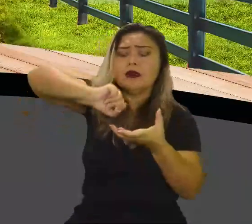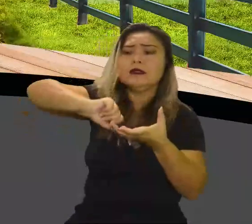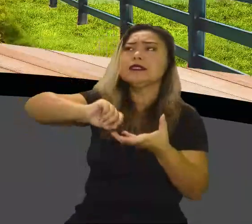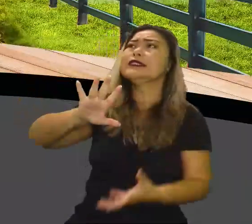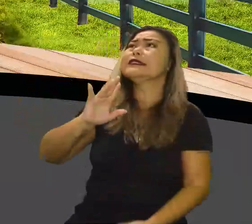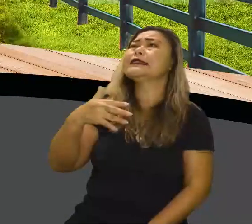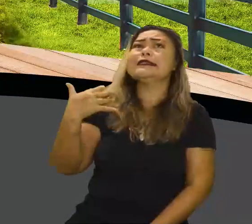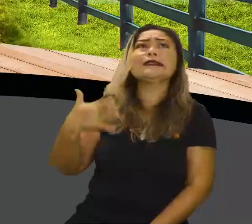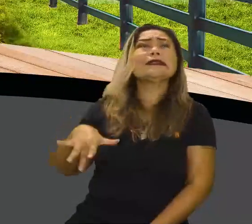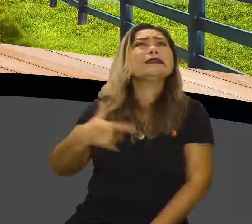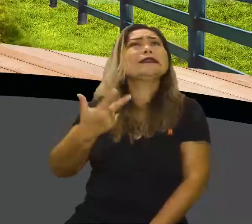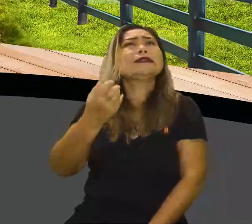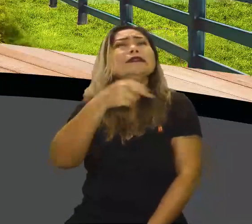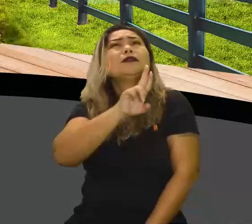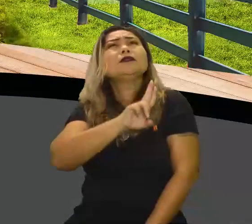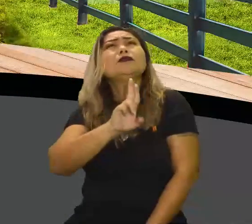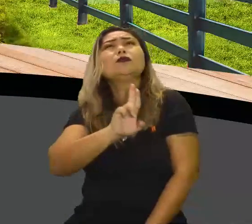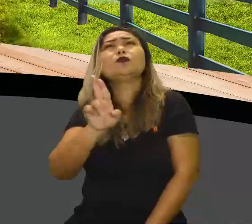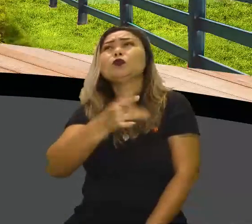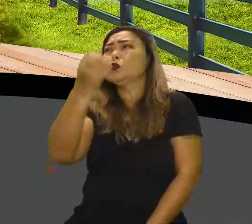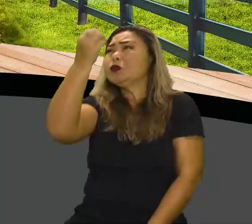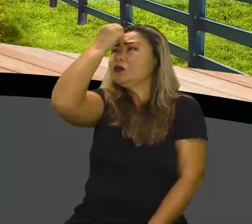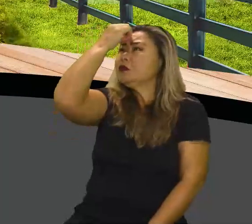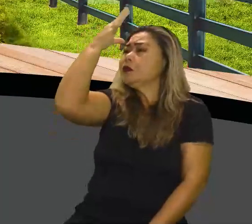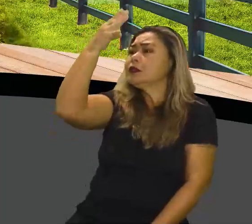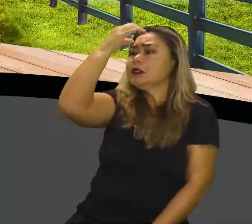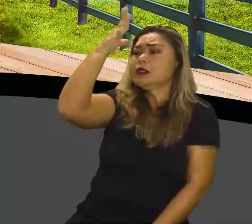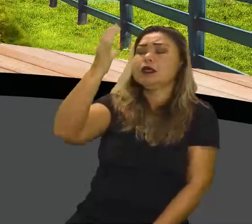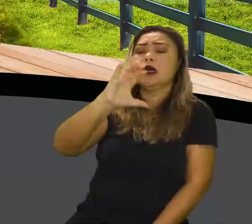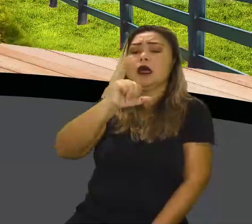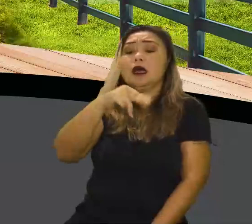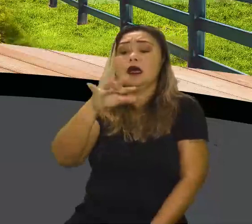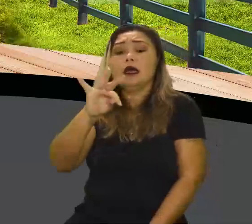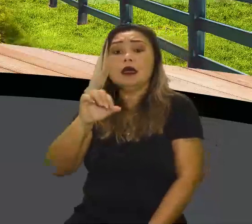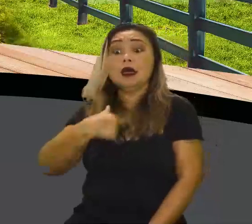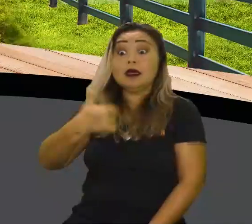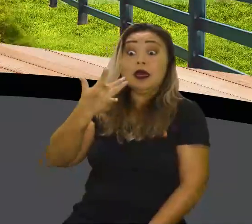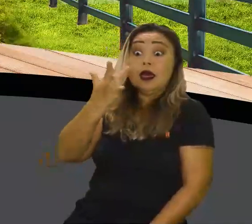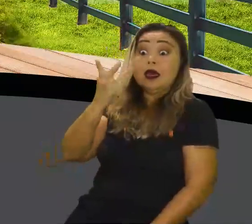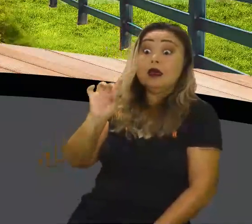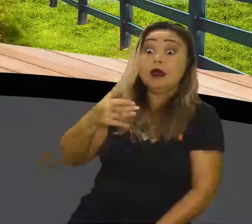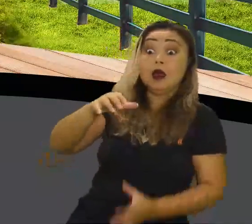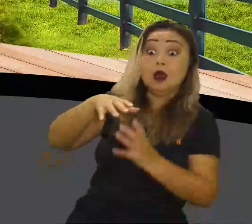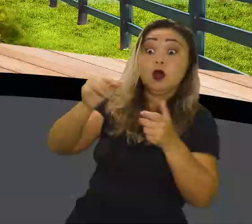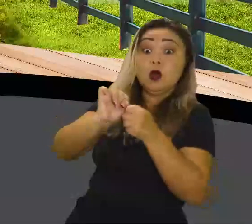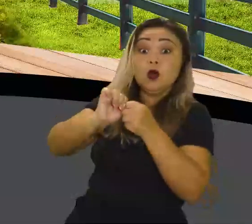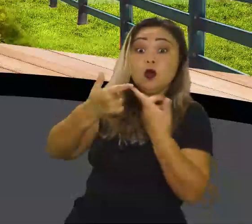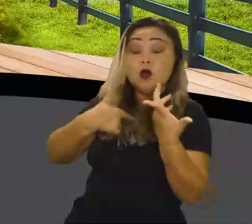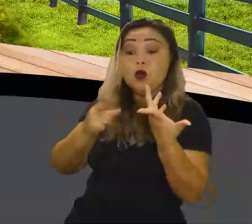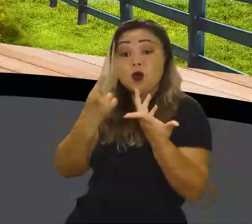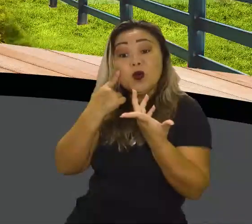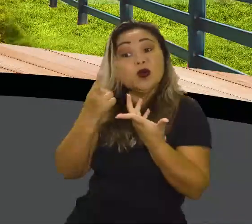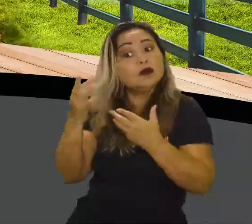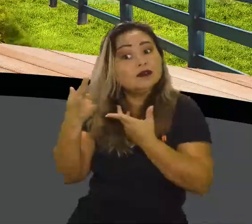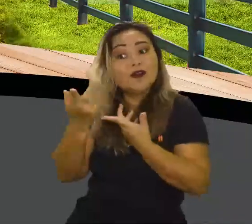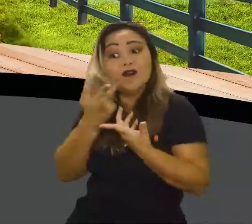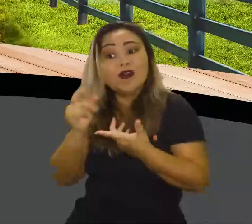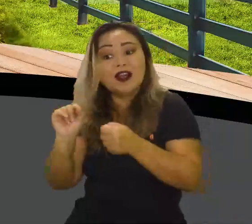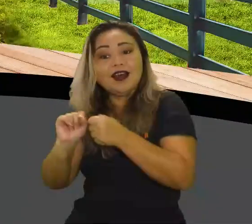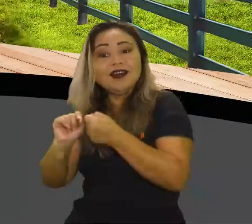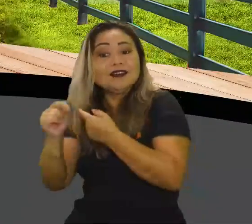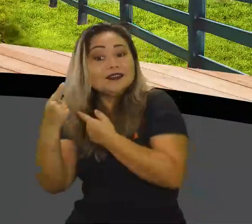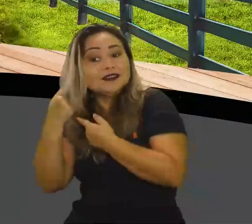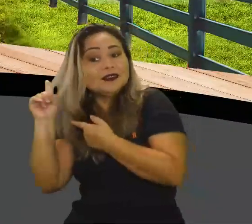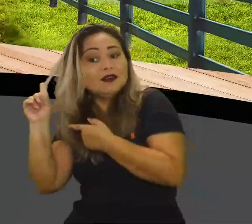Misericórdia. Uma fruta que parece uma planta que vem um cacto. Vai lá, Delena! Bochicha aqui no meu ouvidinho, meu anjinho aqui,